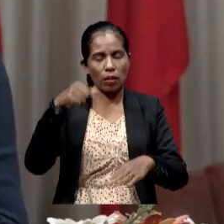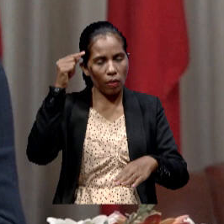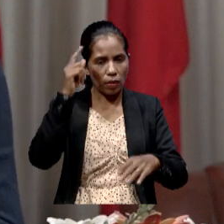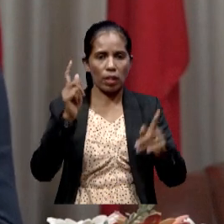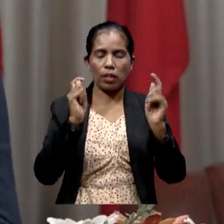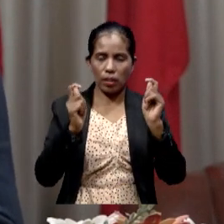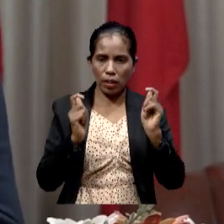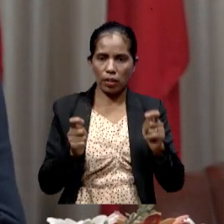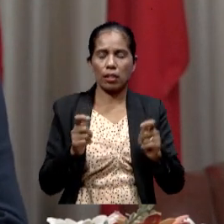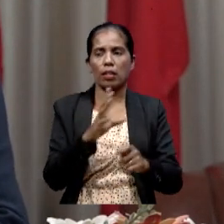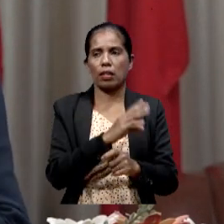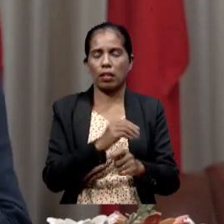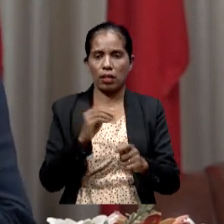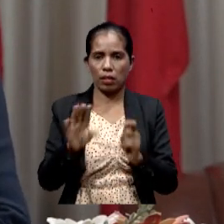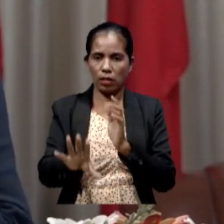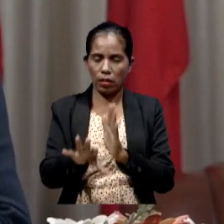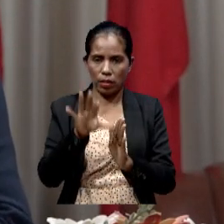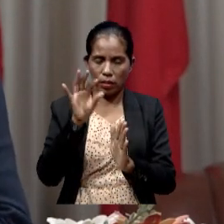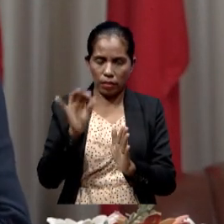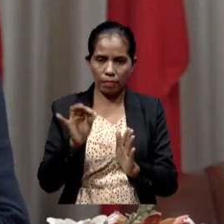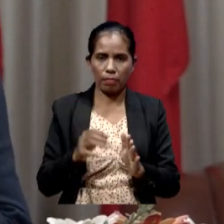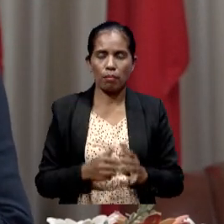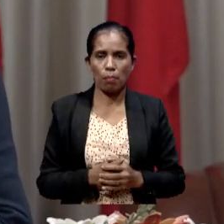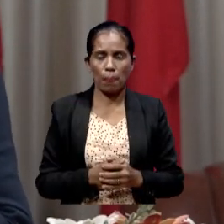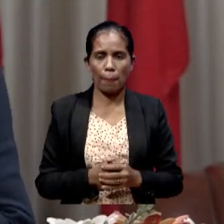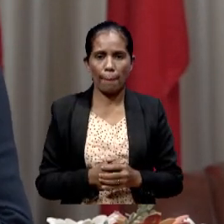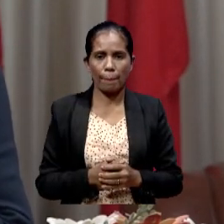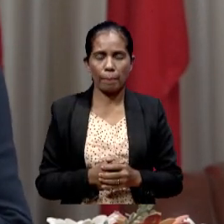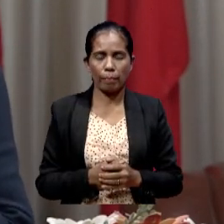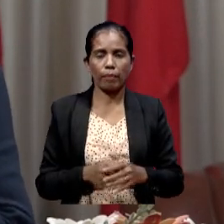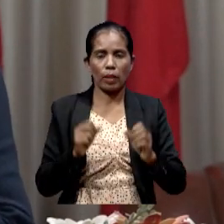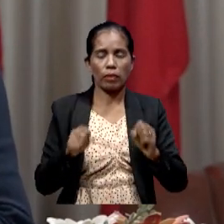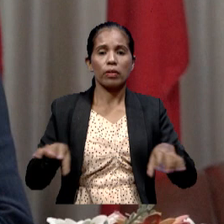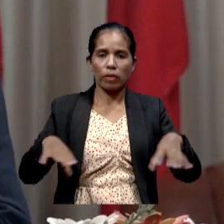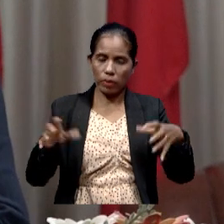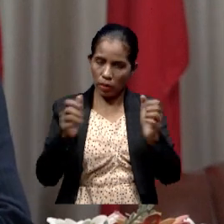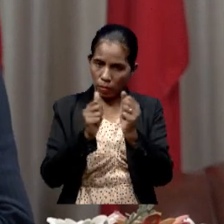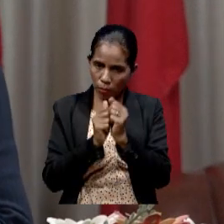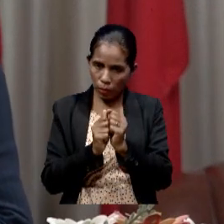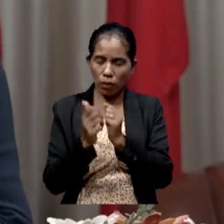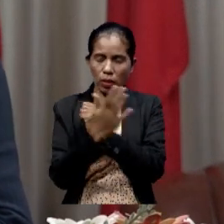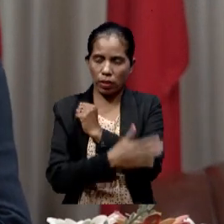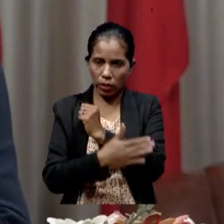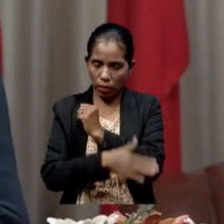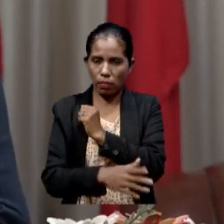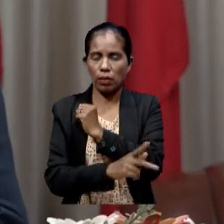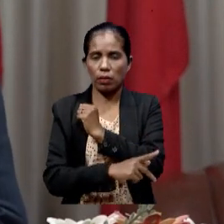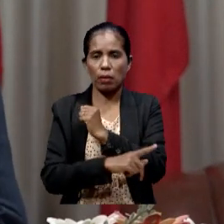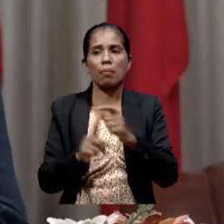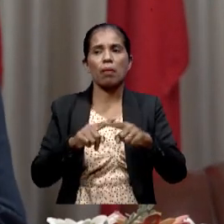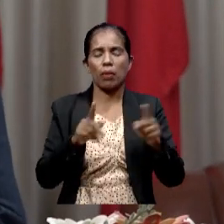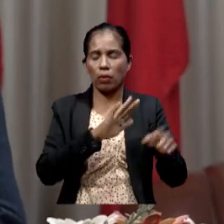para tu mos a retan contrato a retan acordo bilateral mas bem botou todo o